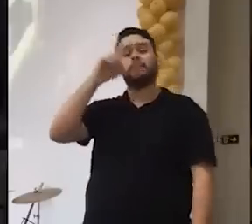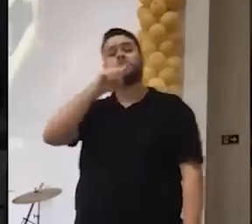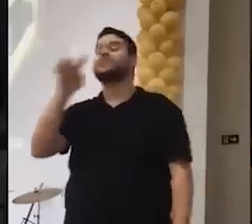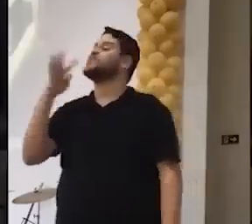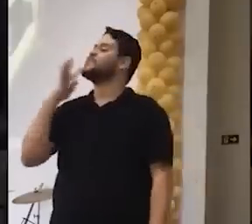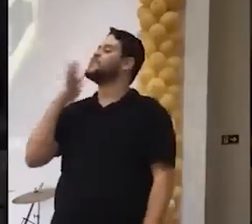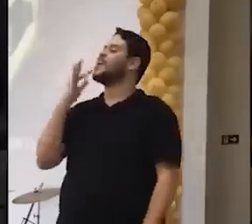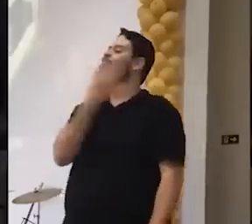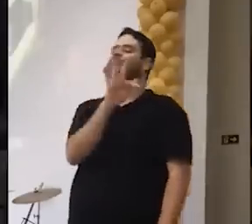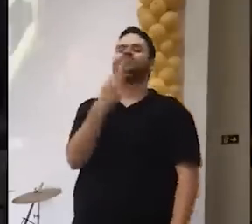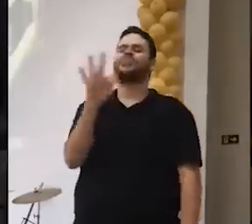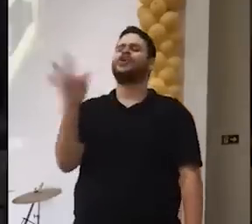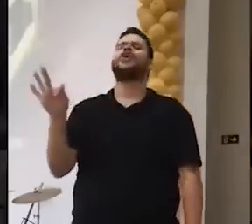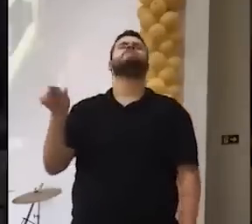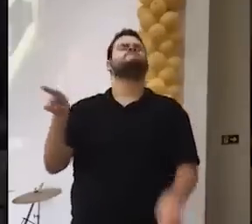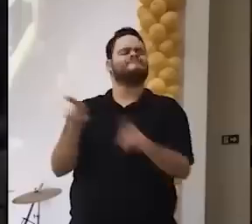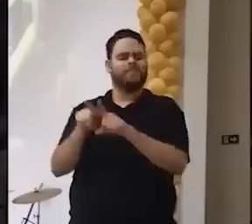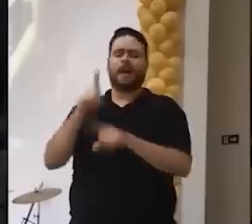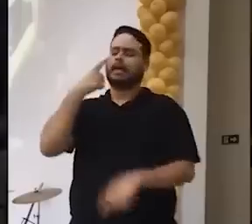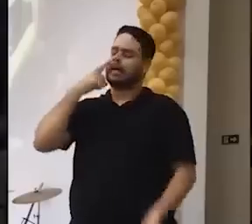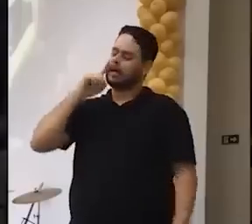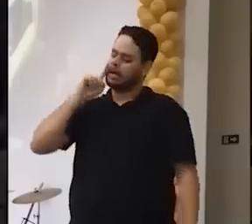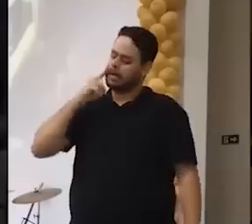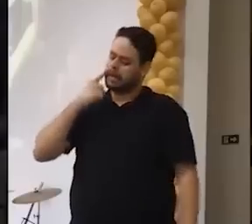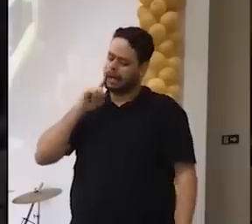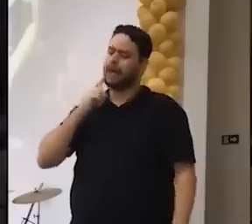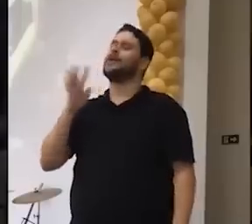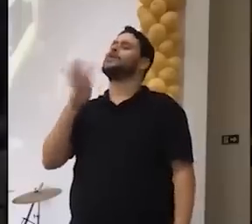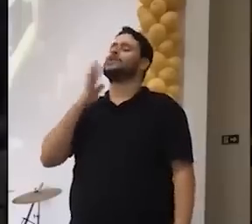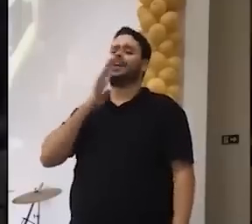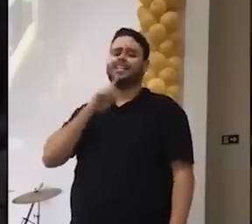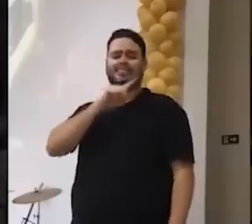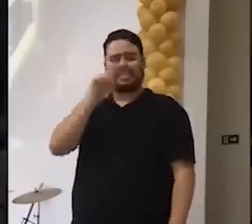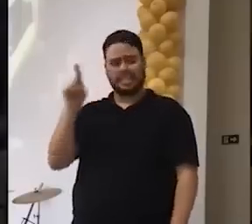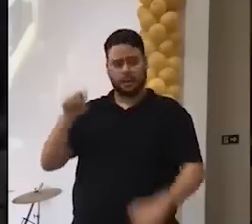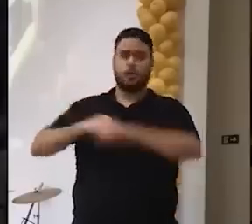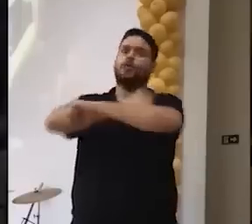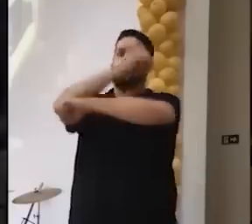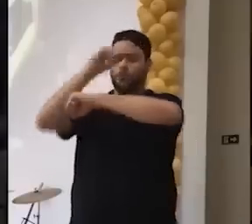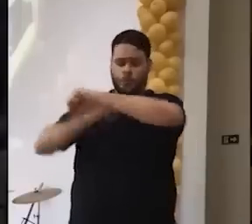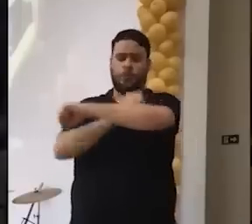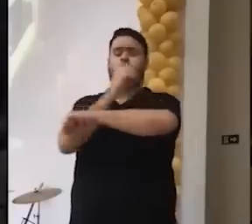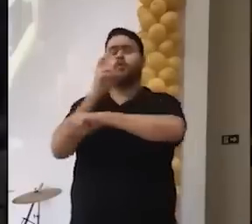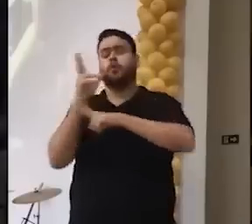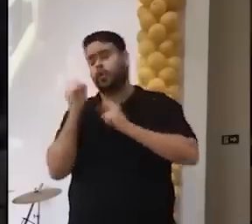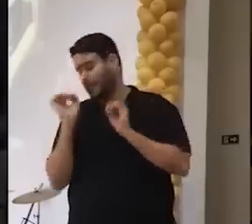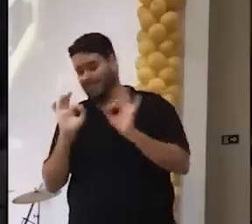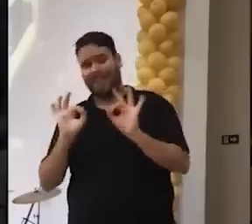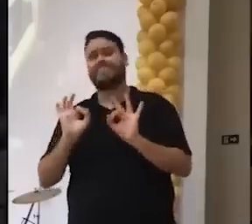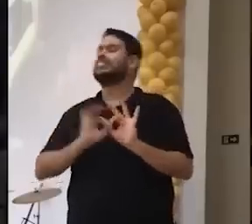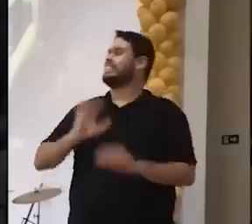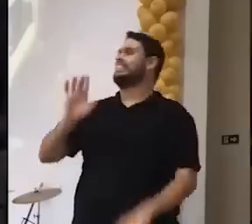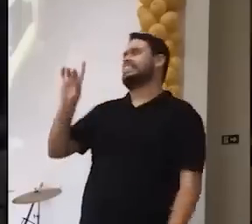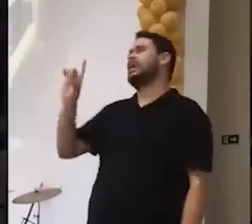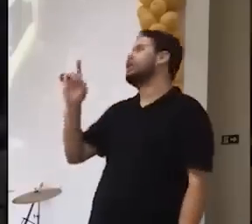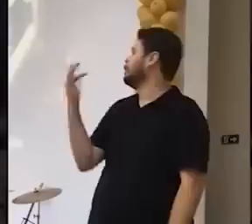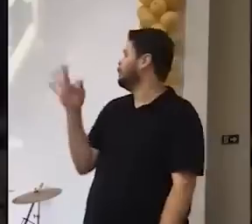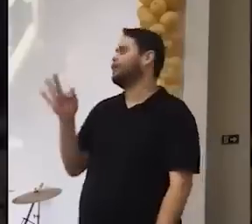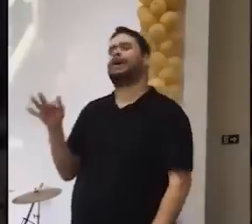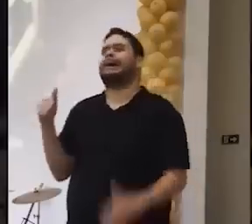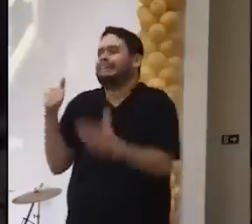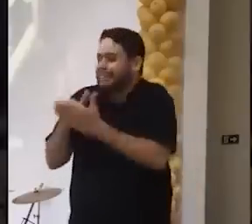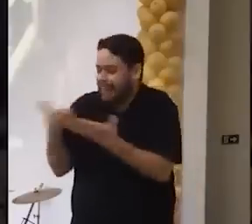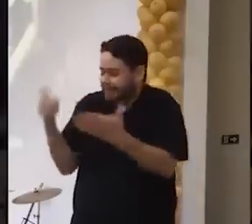dor, Ele conhece a sua lágrima, Ele conhece as suas noites sem dormir. Você pode dizer para Ele: meu Deus, está doendo, Senhor, até quando, Senhor,